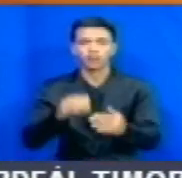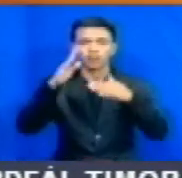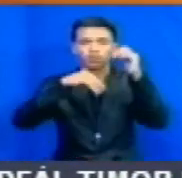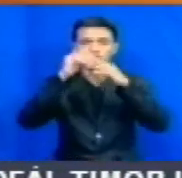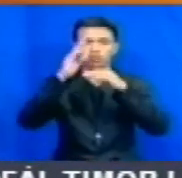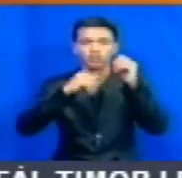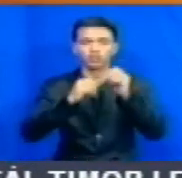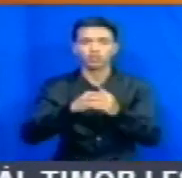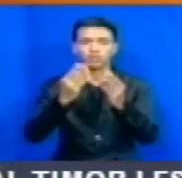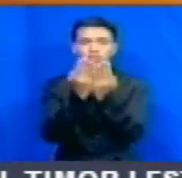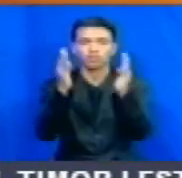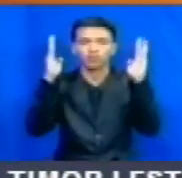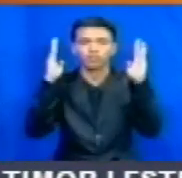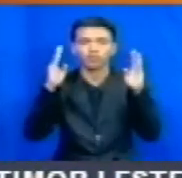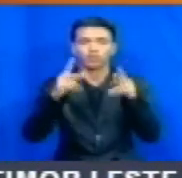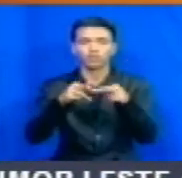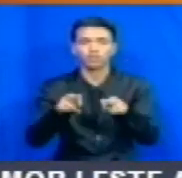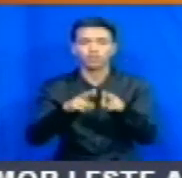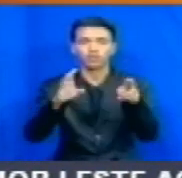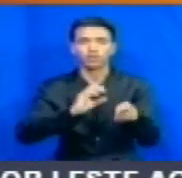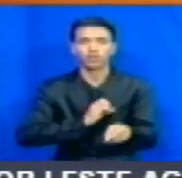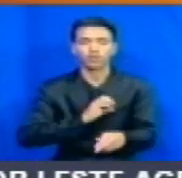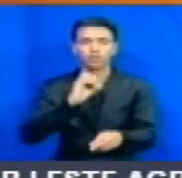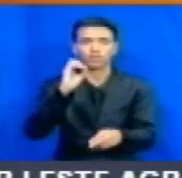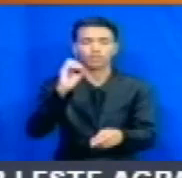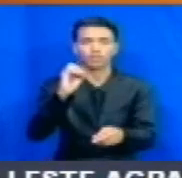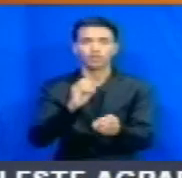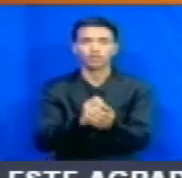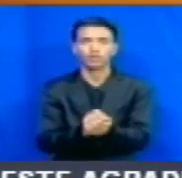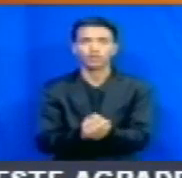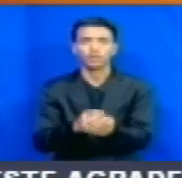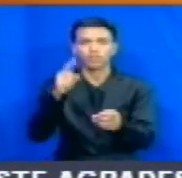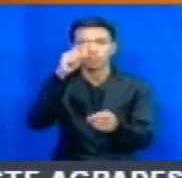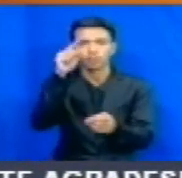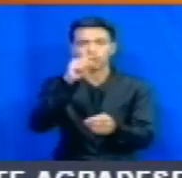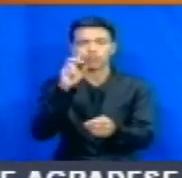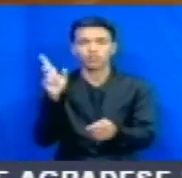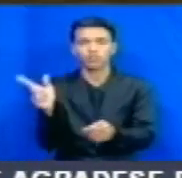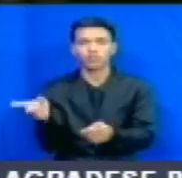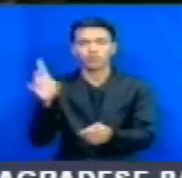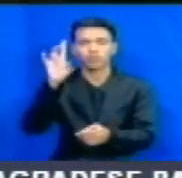Construção de muro proteção no Mota Comoro atinge 100% do nulo recinhito.